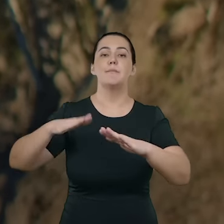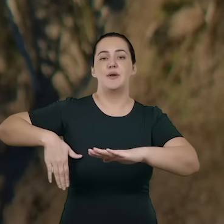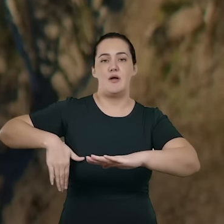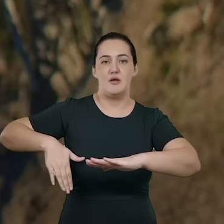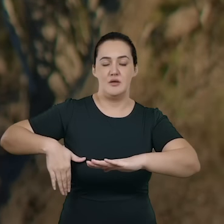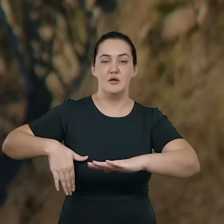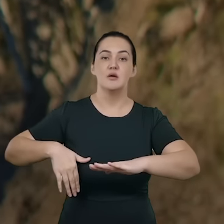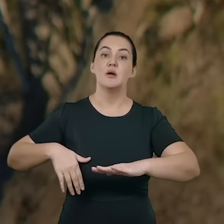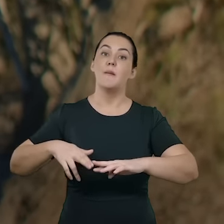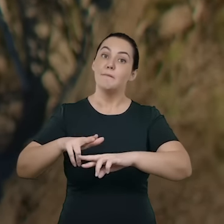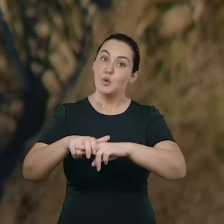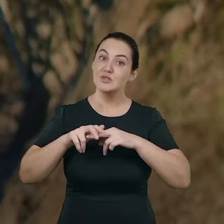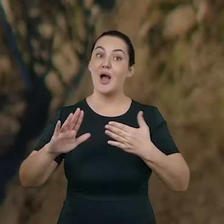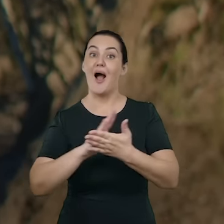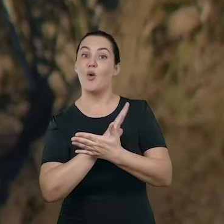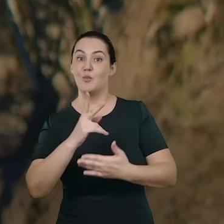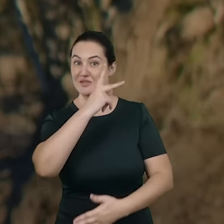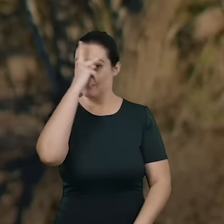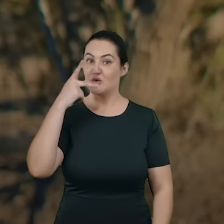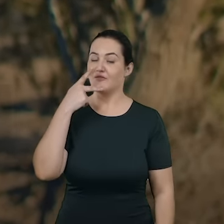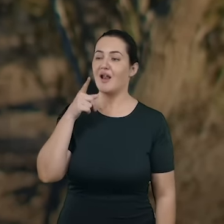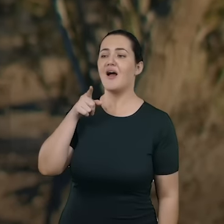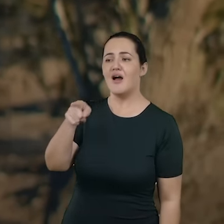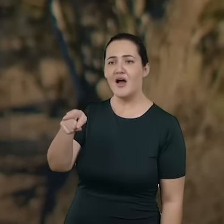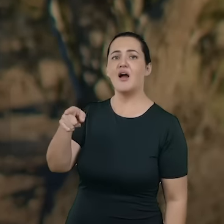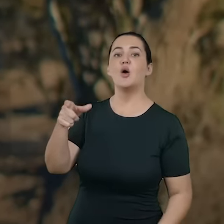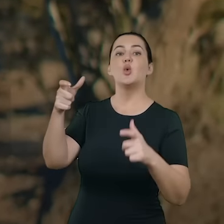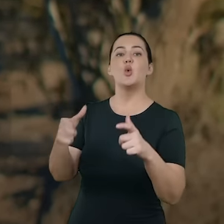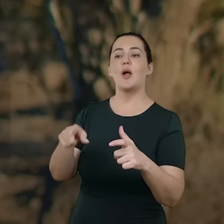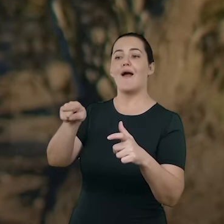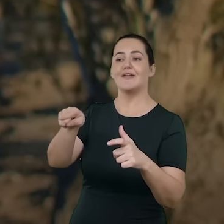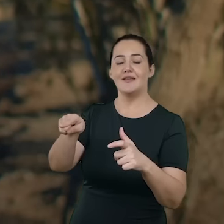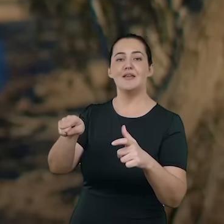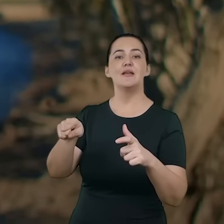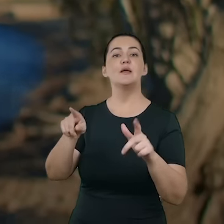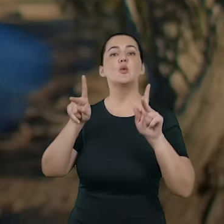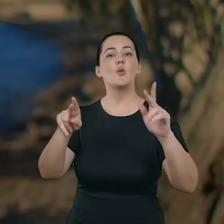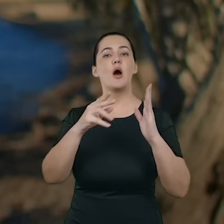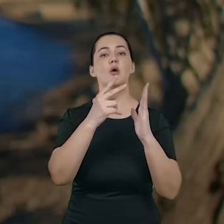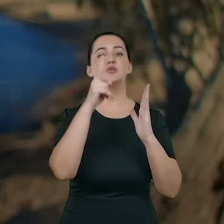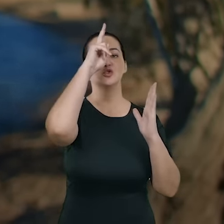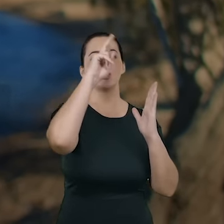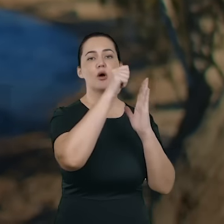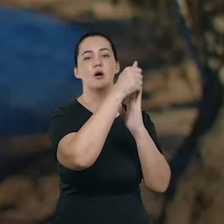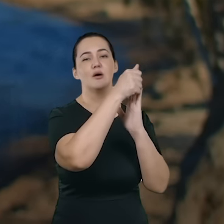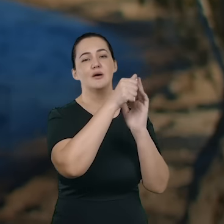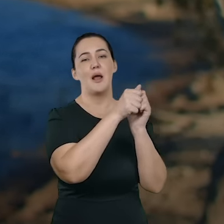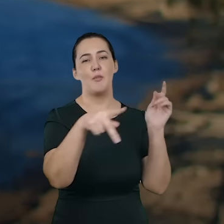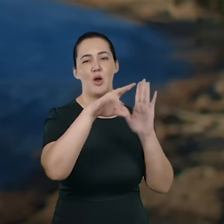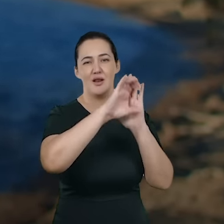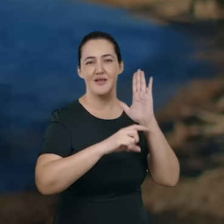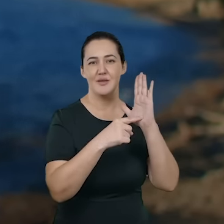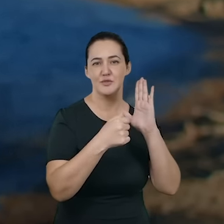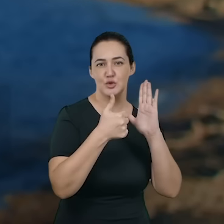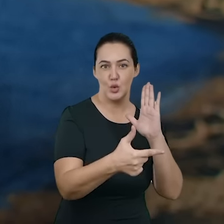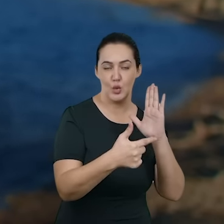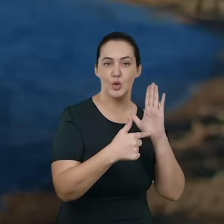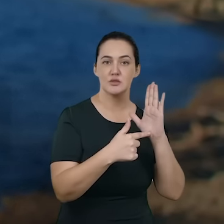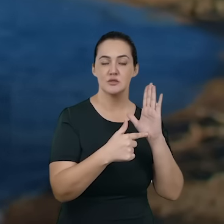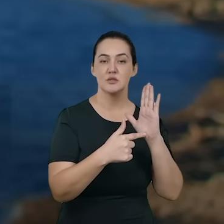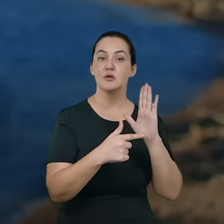seria o lugar mais apropriado para esse trecho do Apocalipse. Se foi João que se colocou em pé sobre a areia do